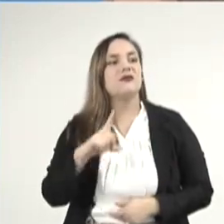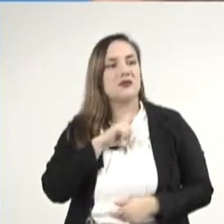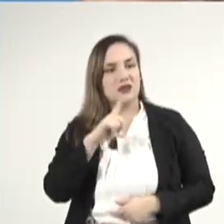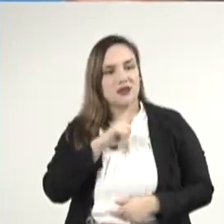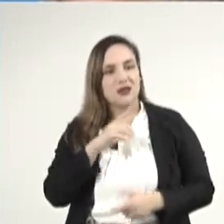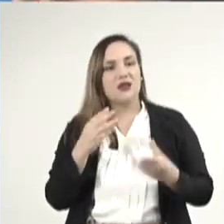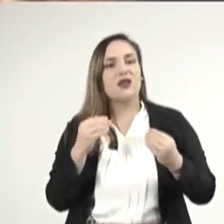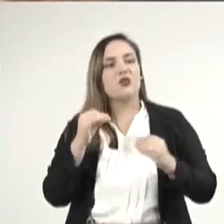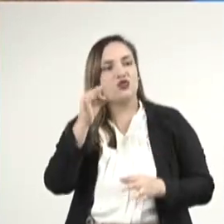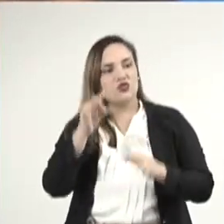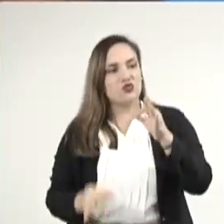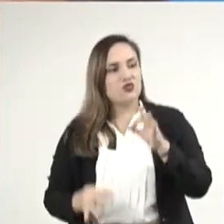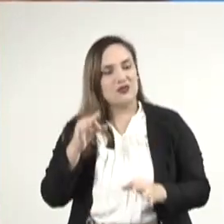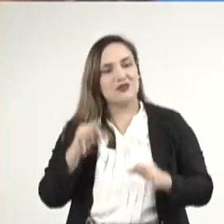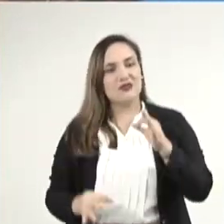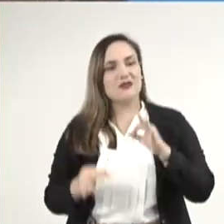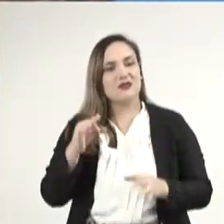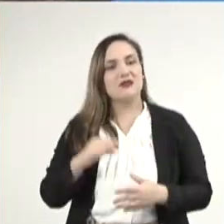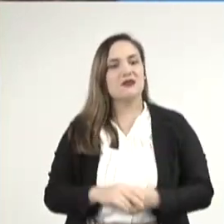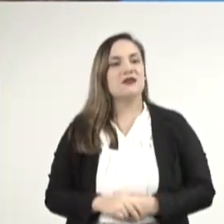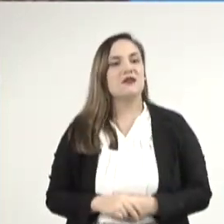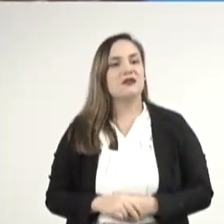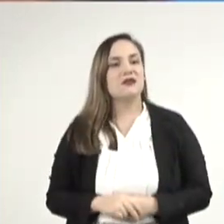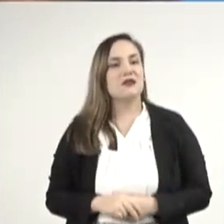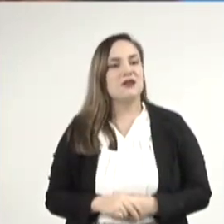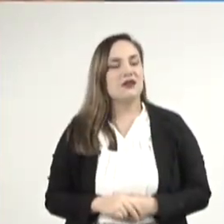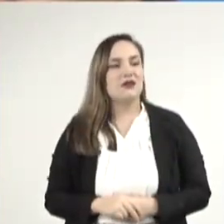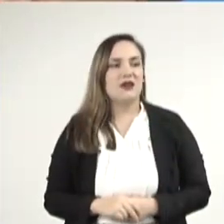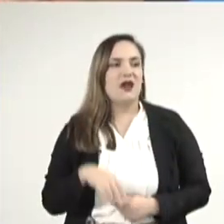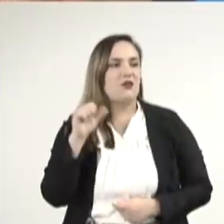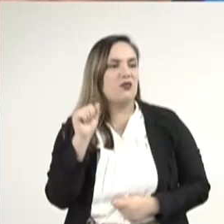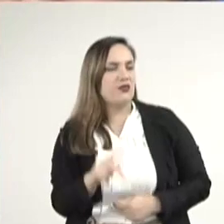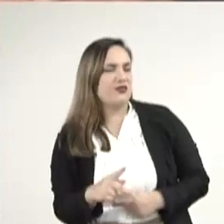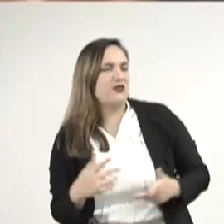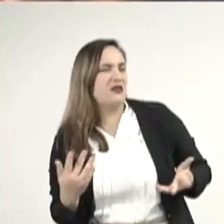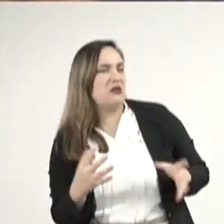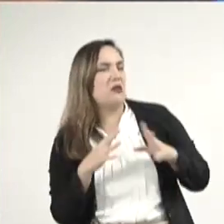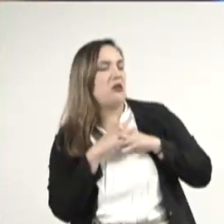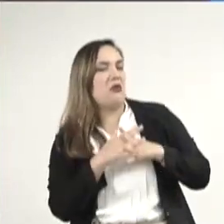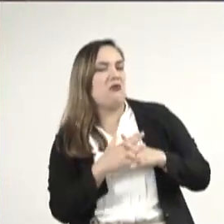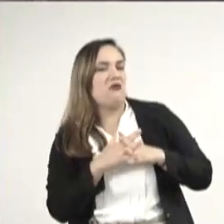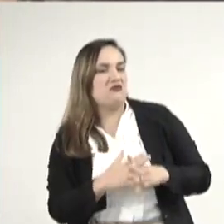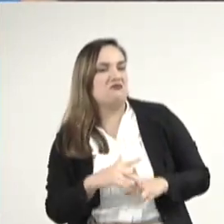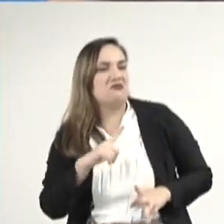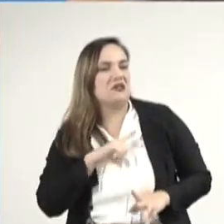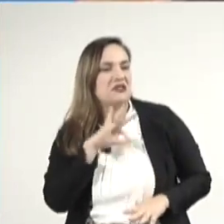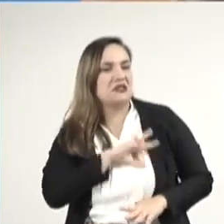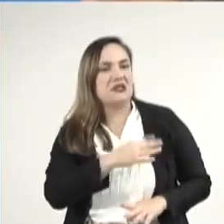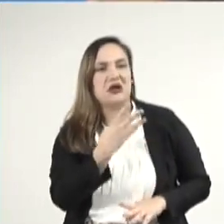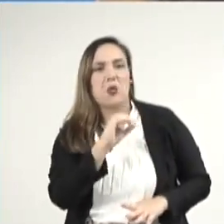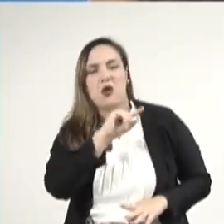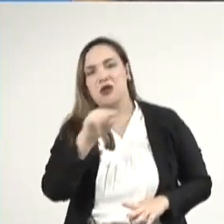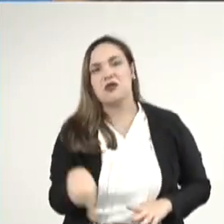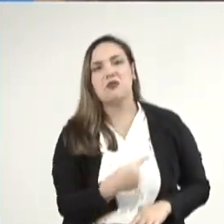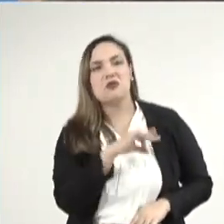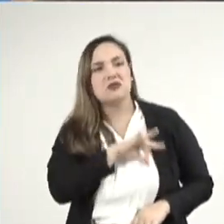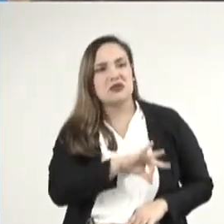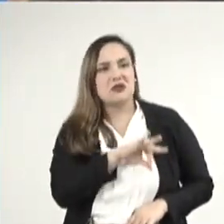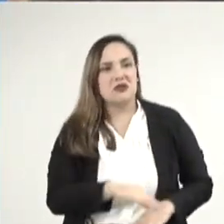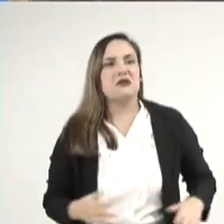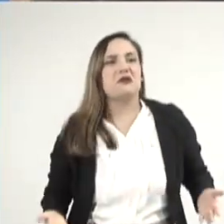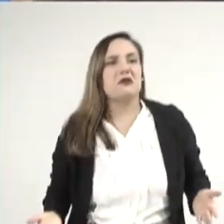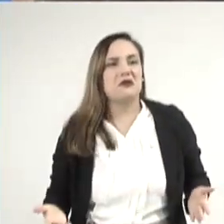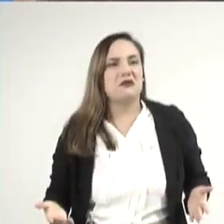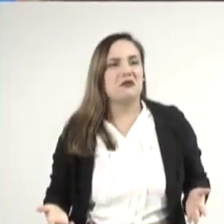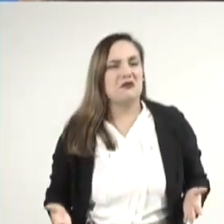nesse estado têm aposentado de uma forma não muito clara, certo? Com 40 mil reais de salário,